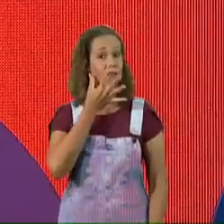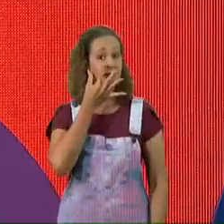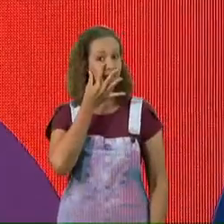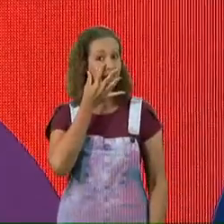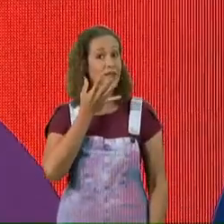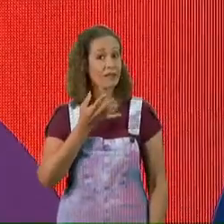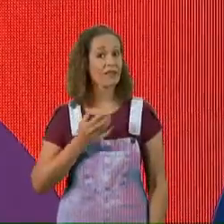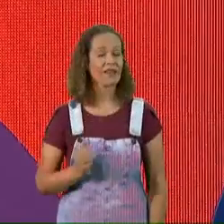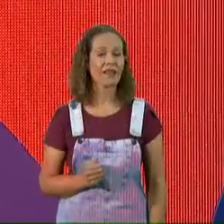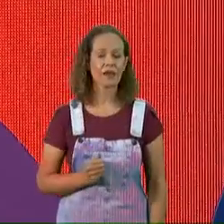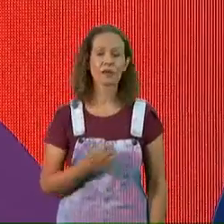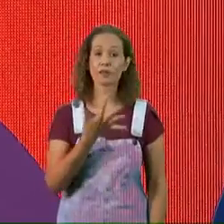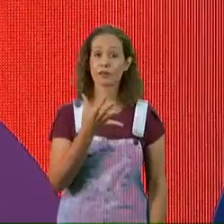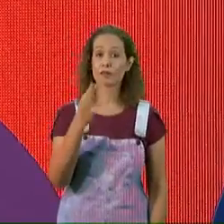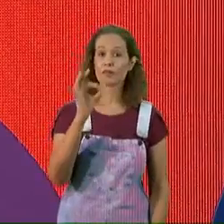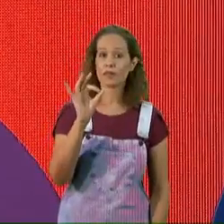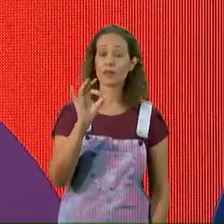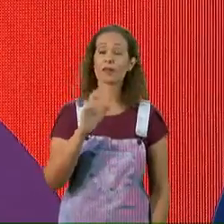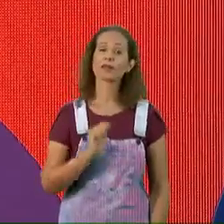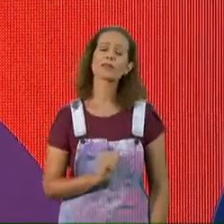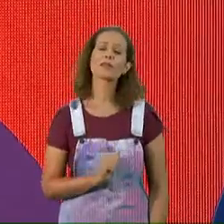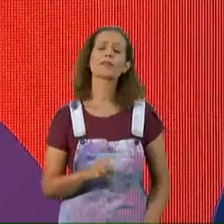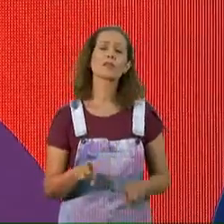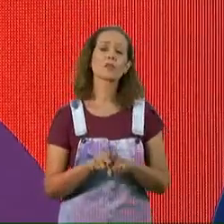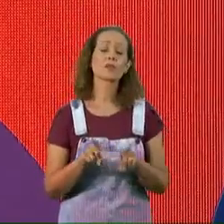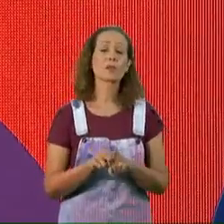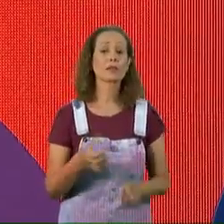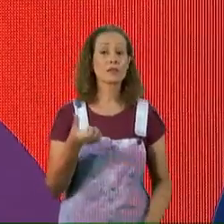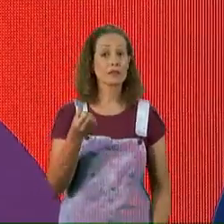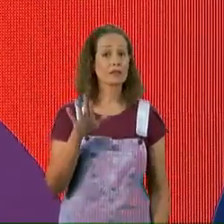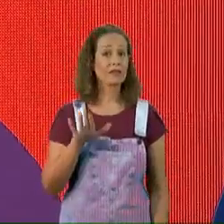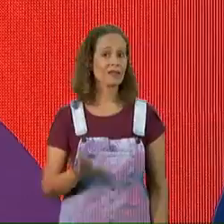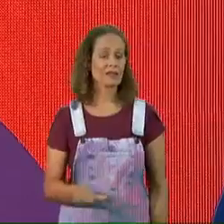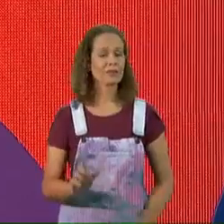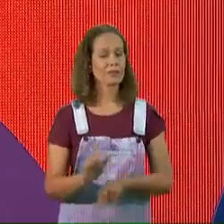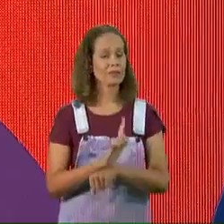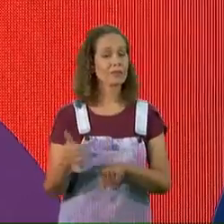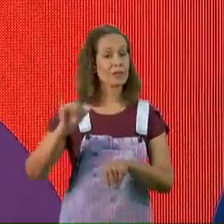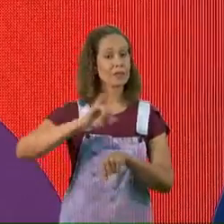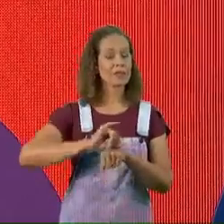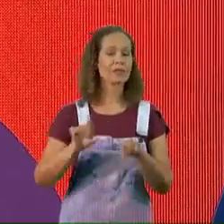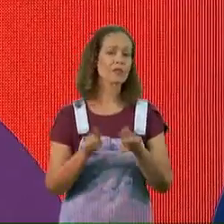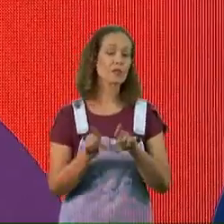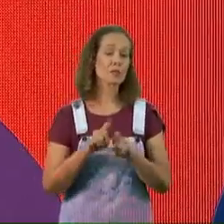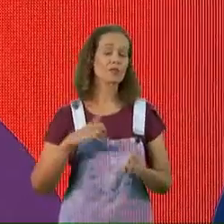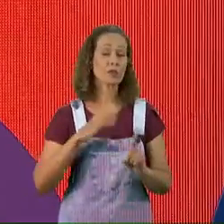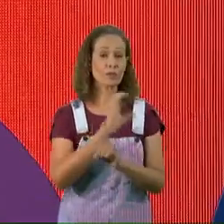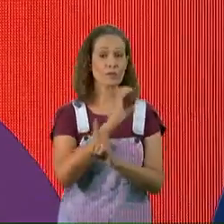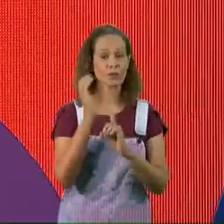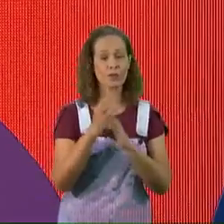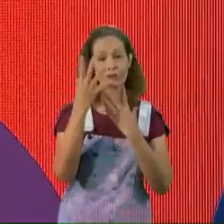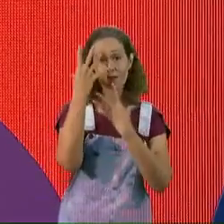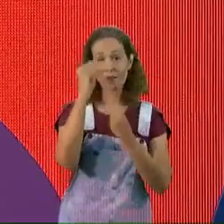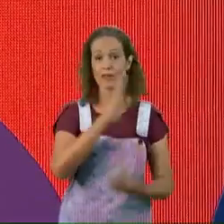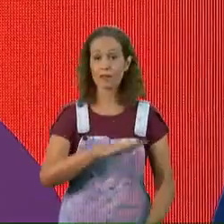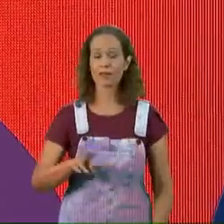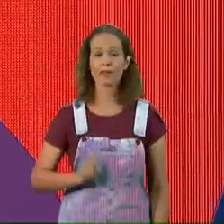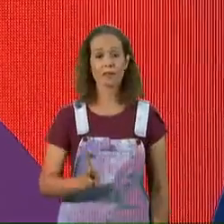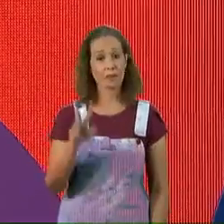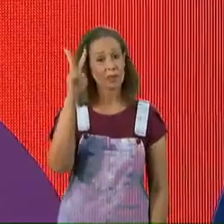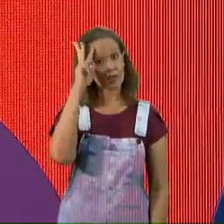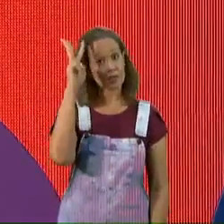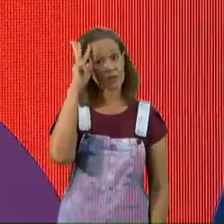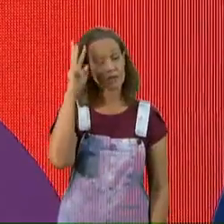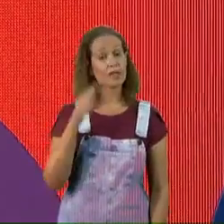Presencial. Aqui às 10 horas e às 18 horas na Lagoinha Matriz. Também nós temos o nosso culto Fé Kids, toda terça-feira